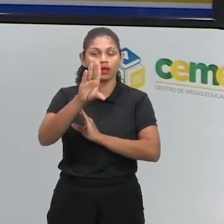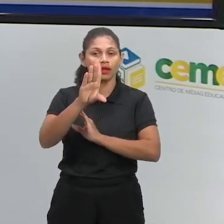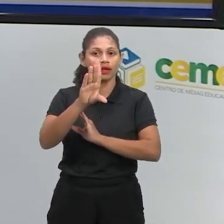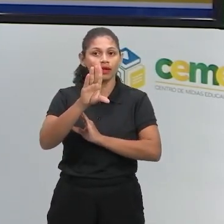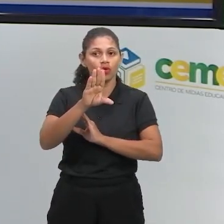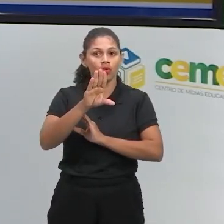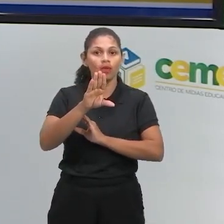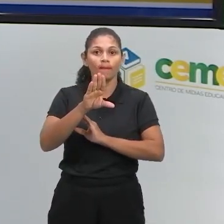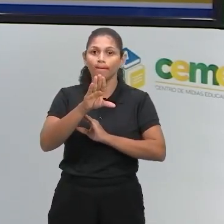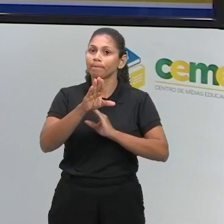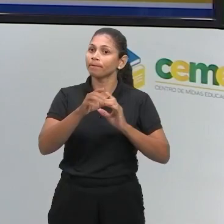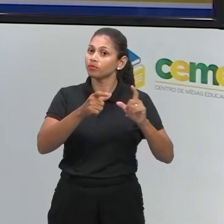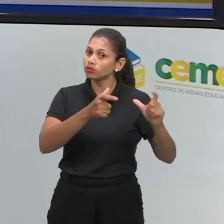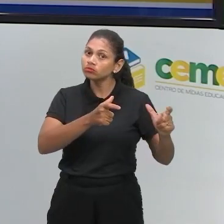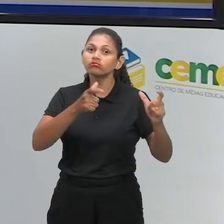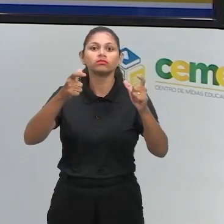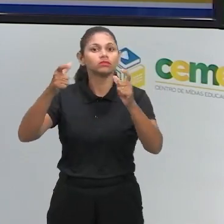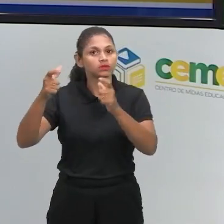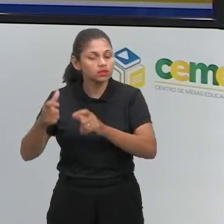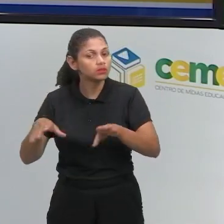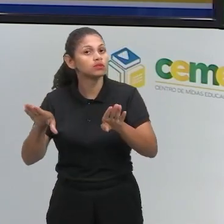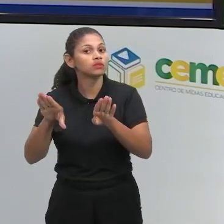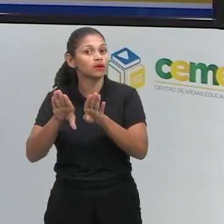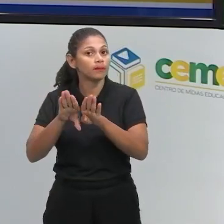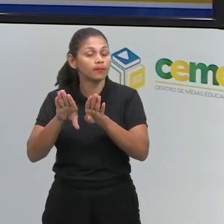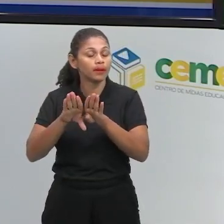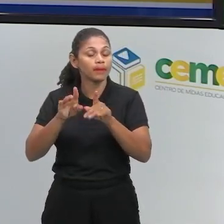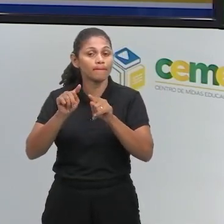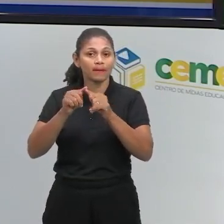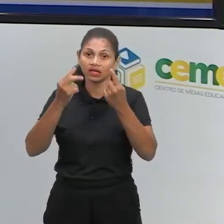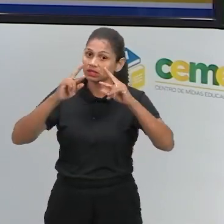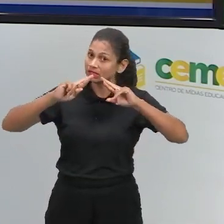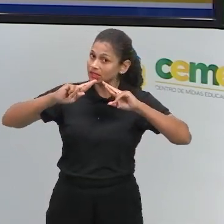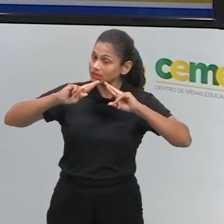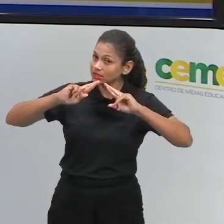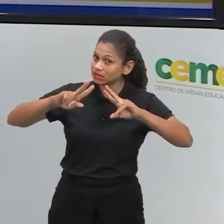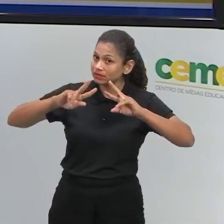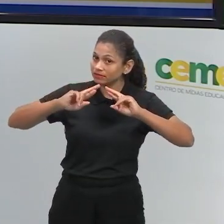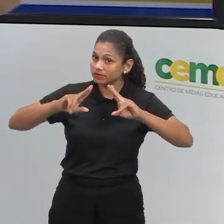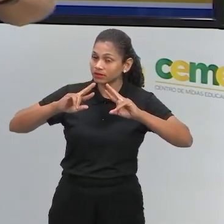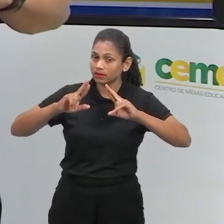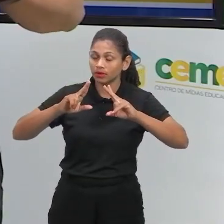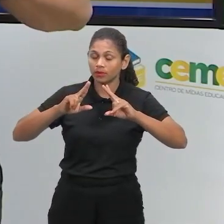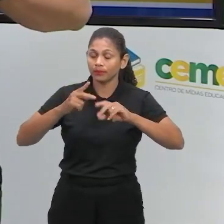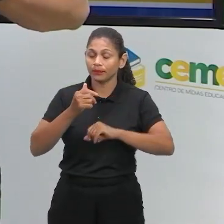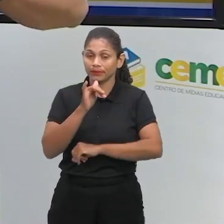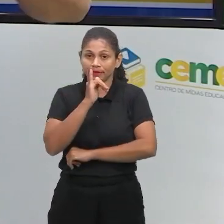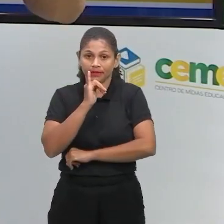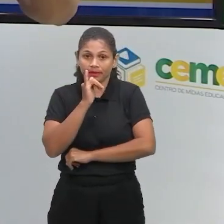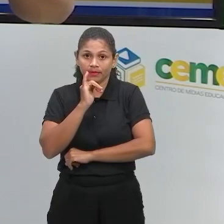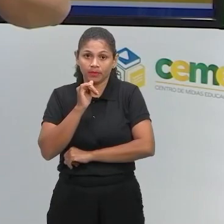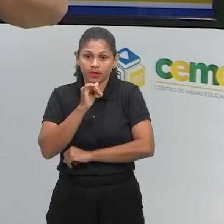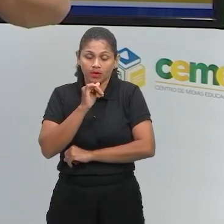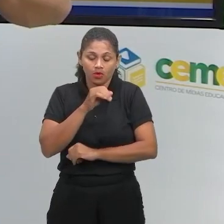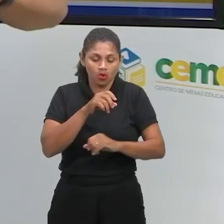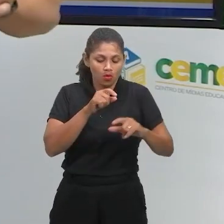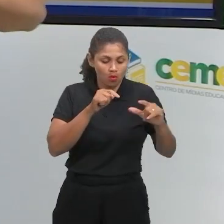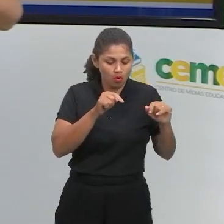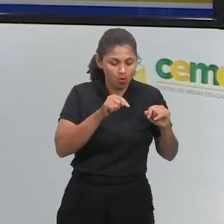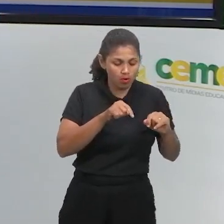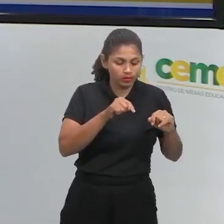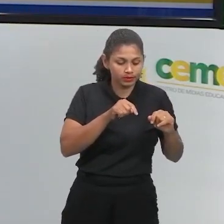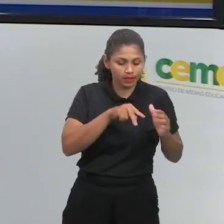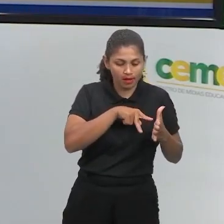a respeito de posição, o que é o deslocamento? Se eu sair daqui, dou um passo para a minha esquerda, o que é que vai acontecer? Eu